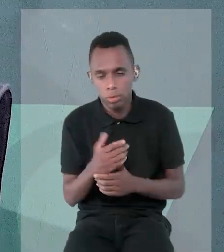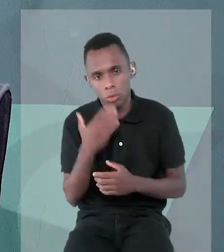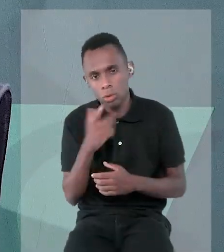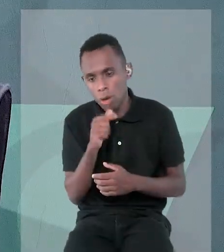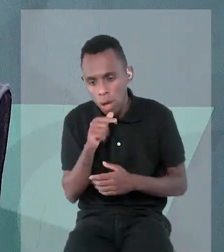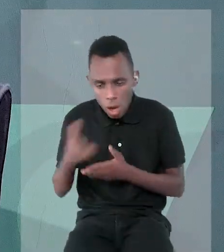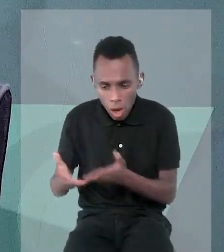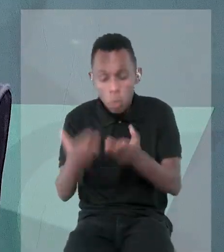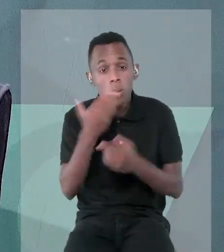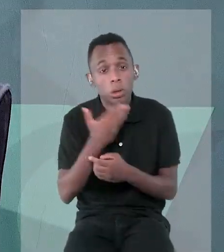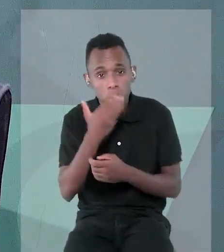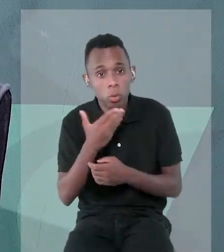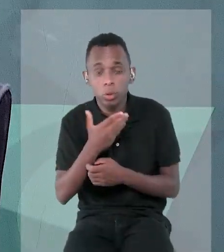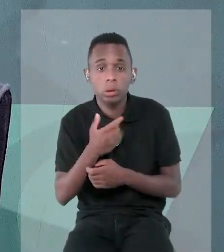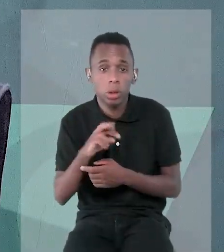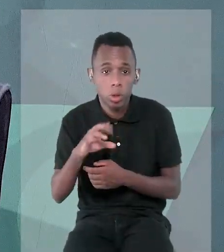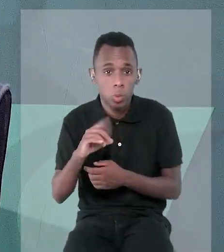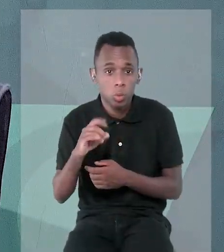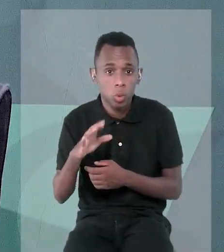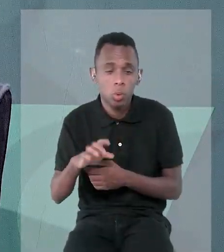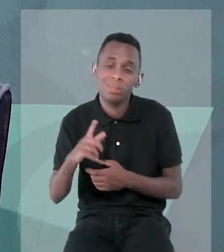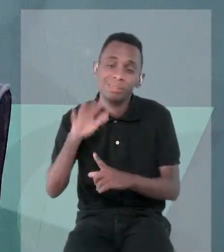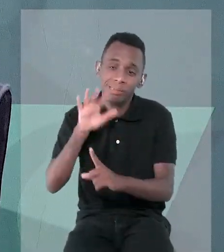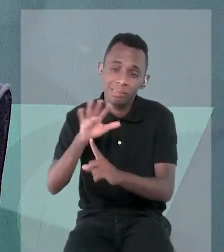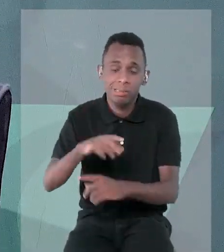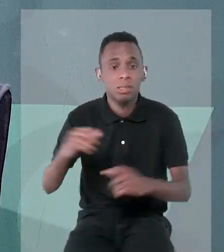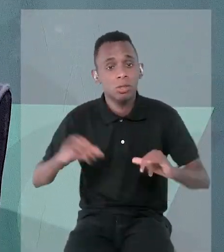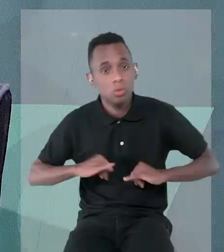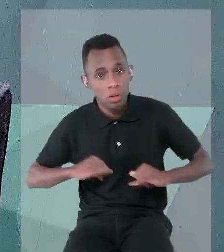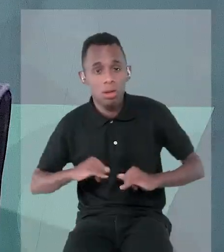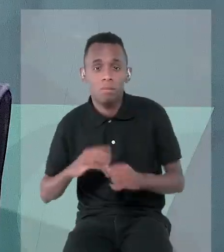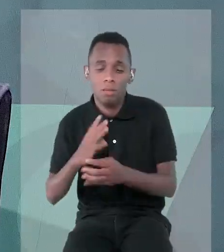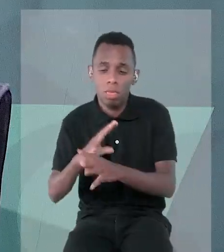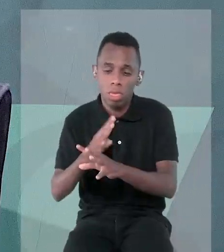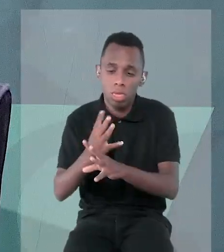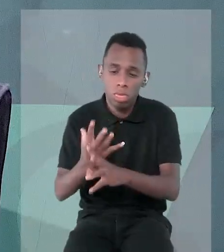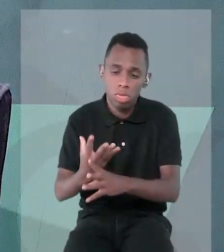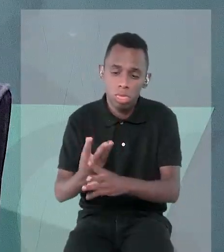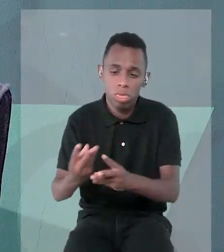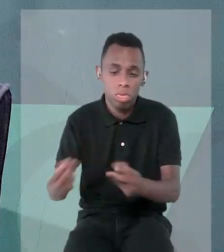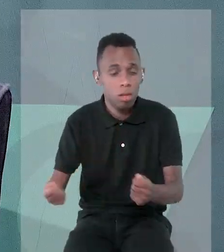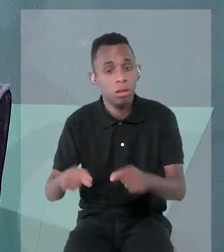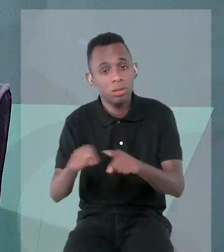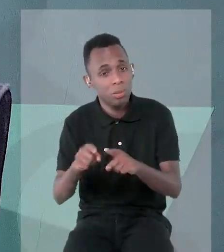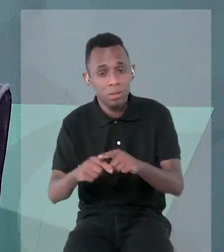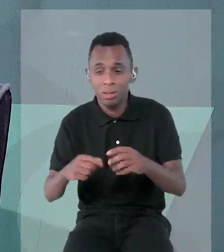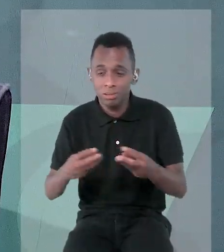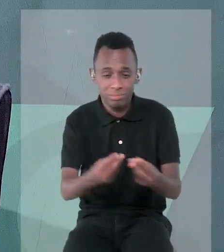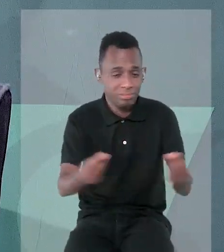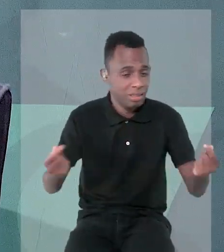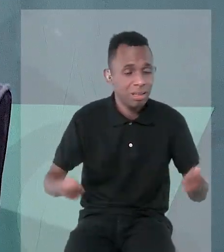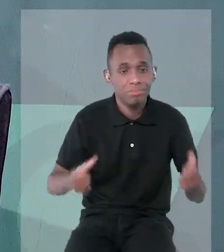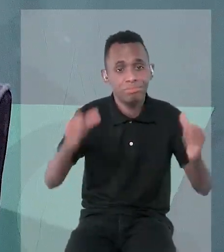Doce, sofrem de questões ligadas à escassez hídrica, baixa produtividade da